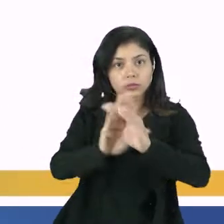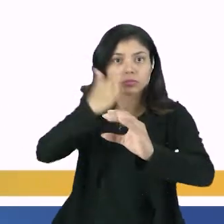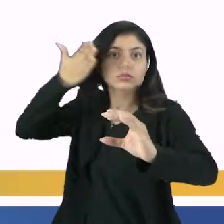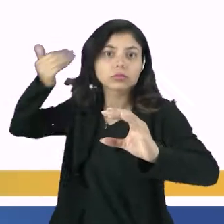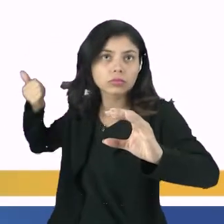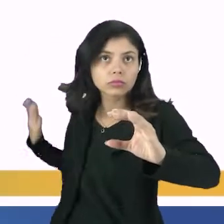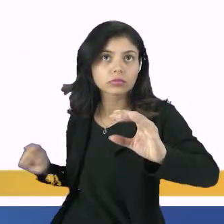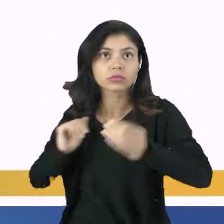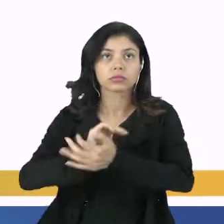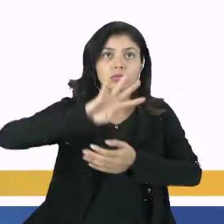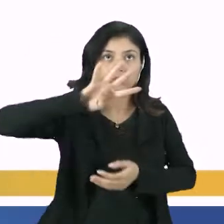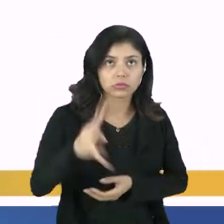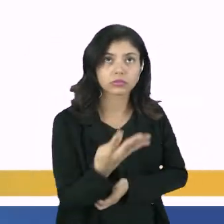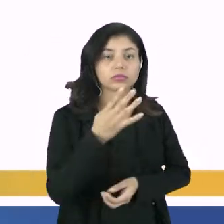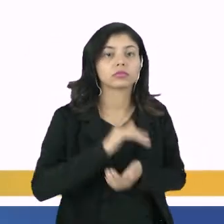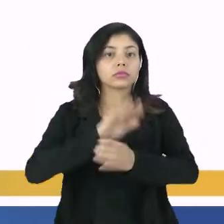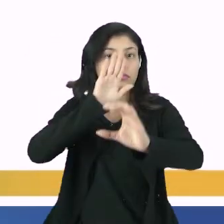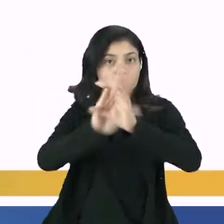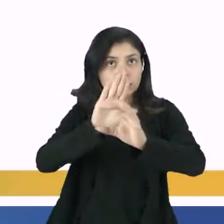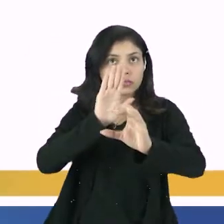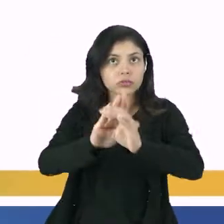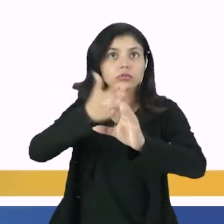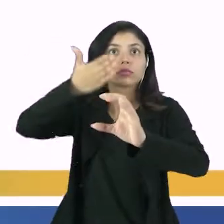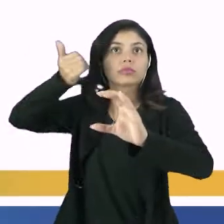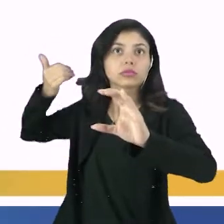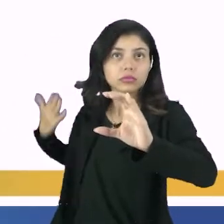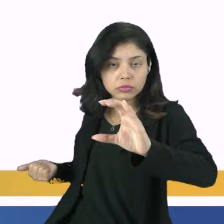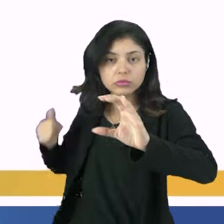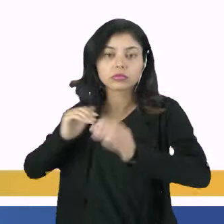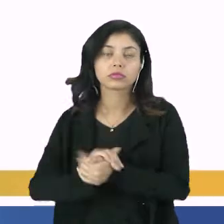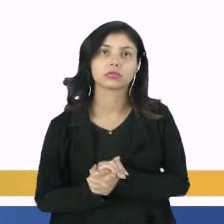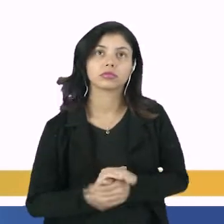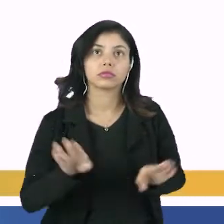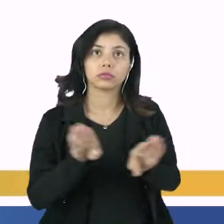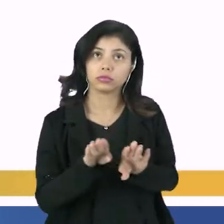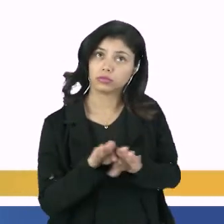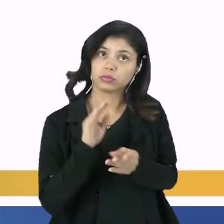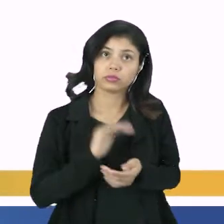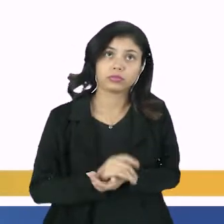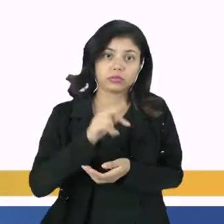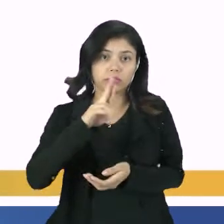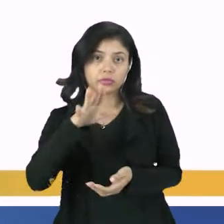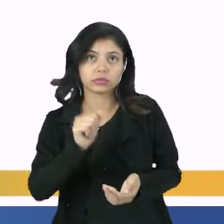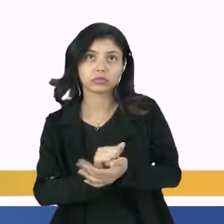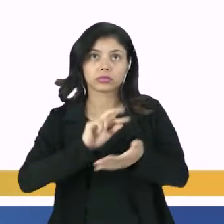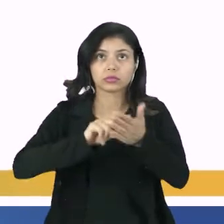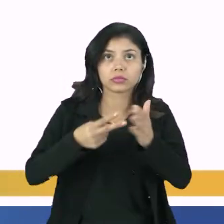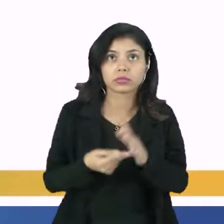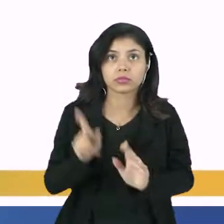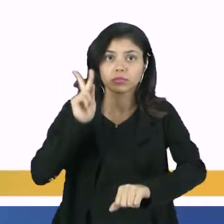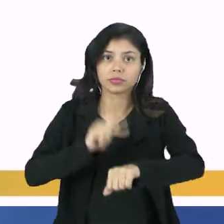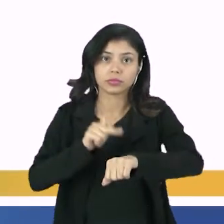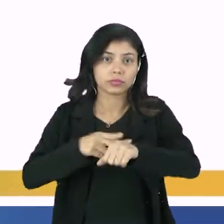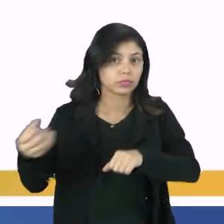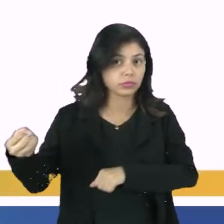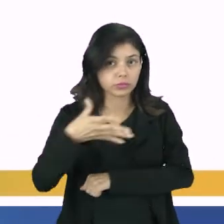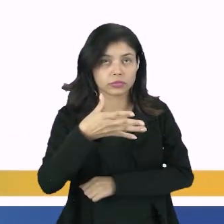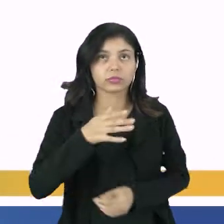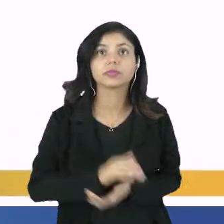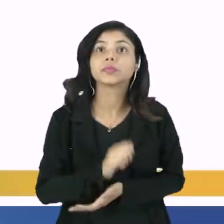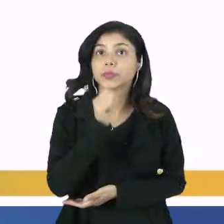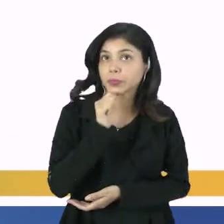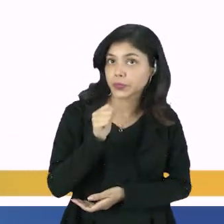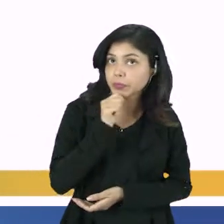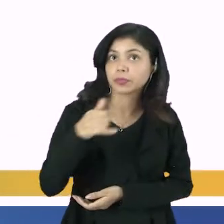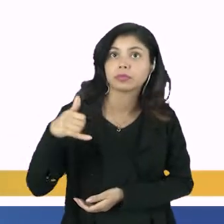de Cristo e 4.000 anos antes de Cristo também. Neolítico significa pedra nova ou